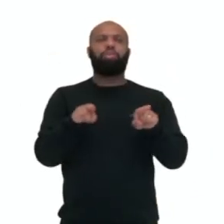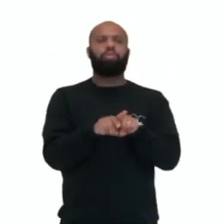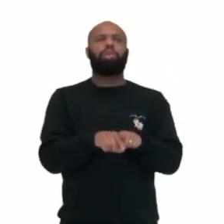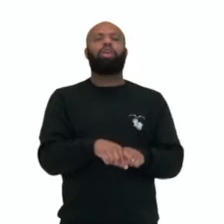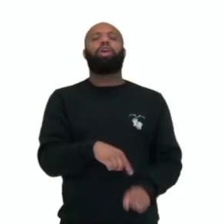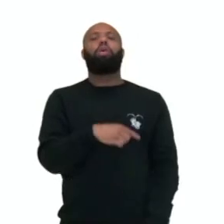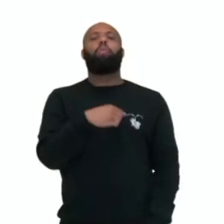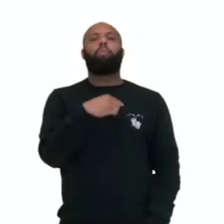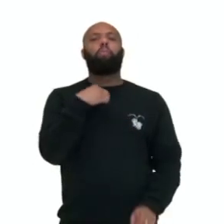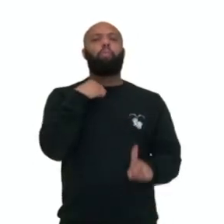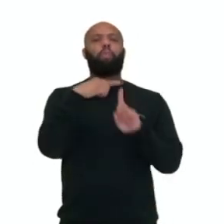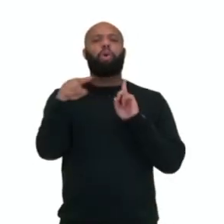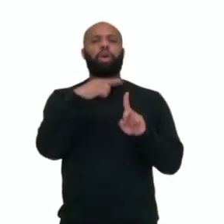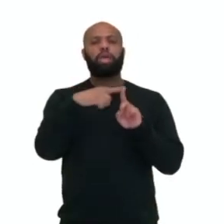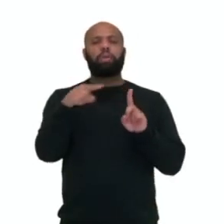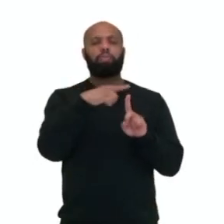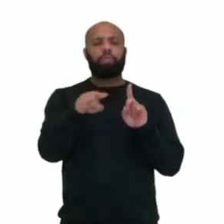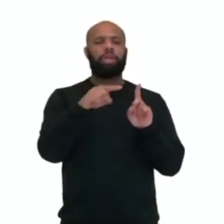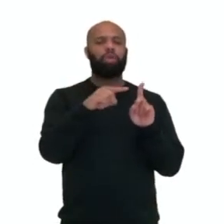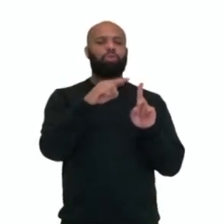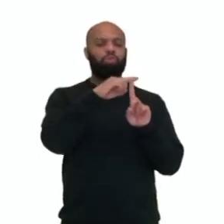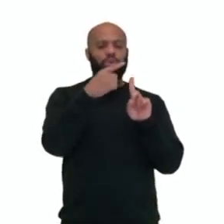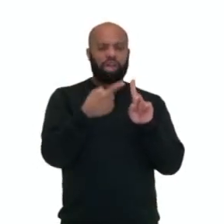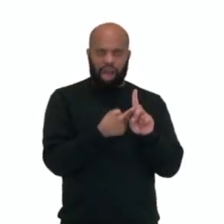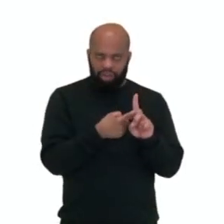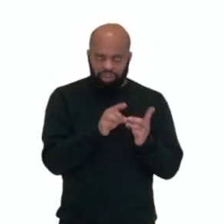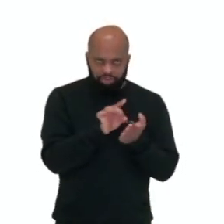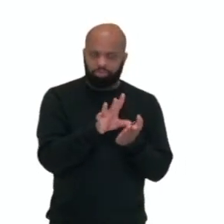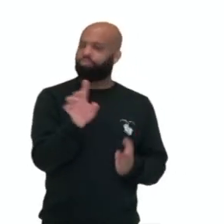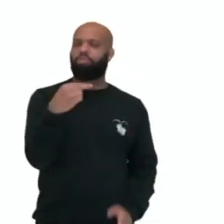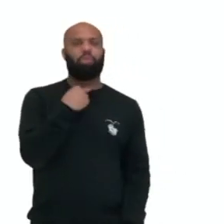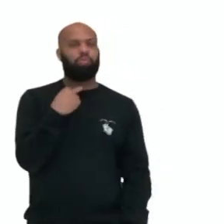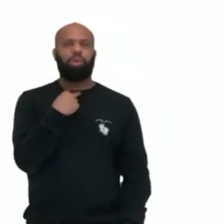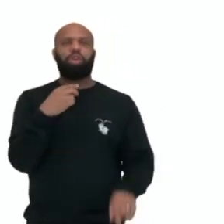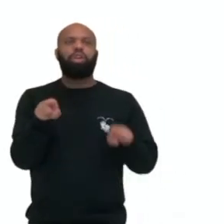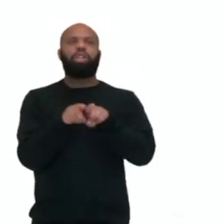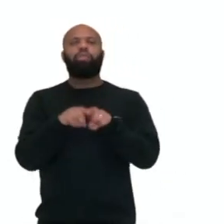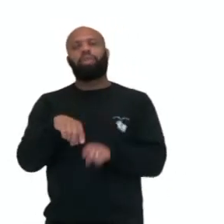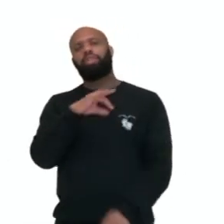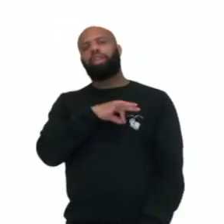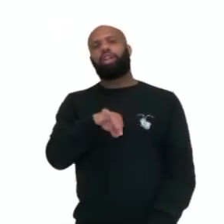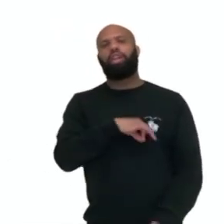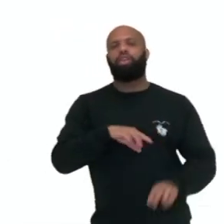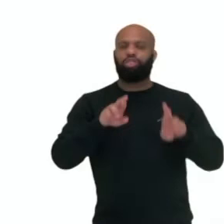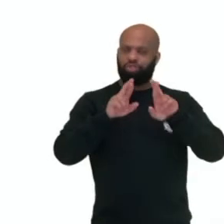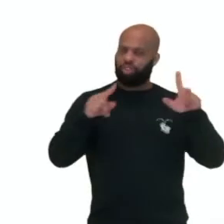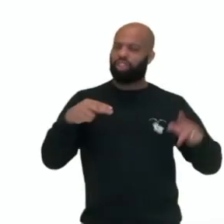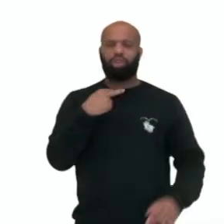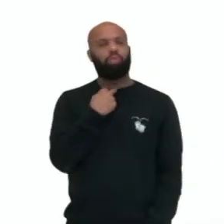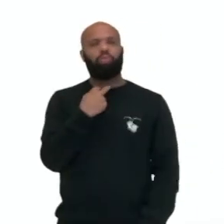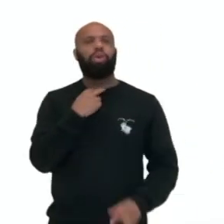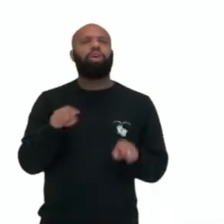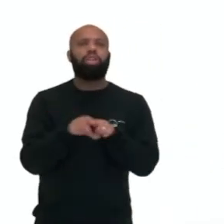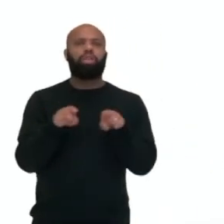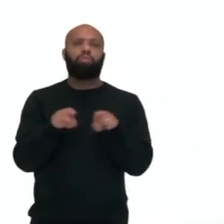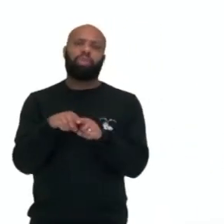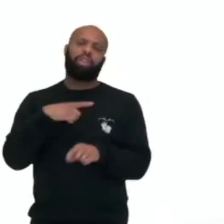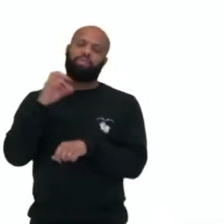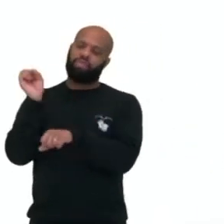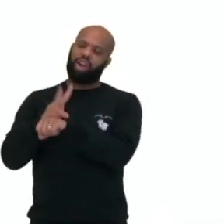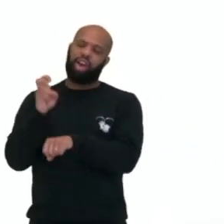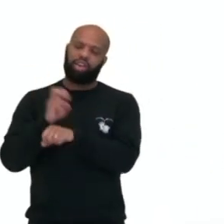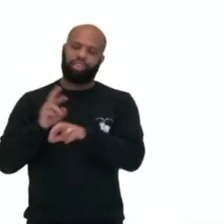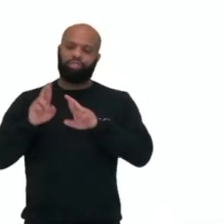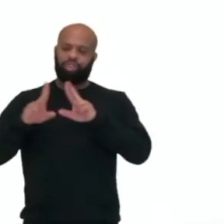de gestantes. Proibição de diferenças salariais, de diferenças de cargos e de admissão